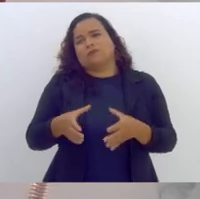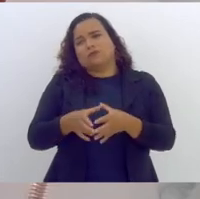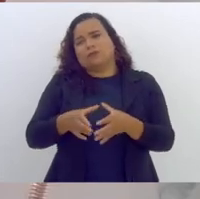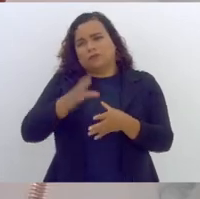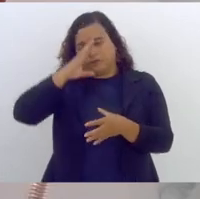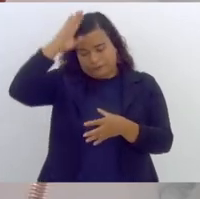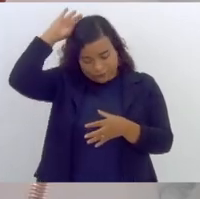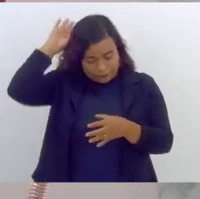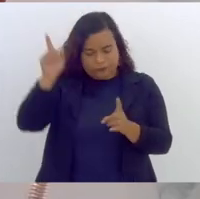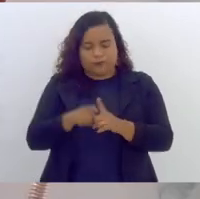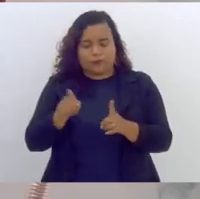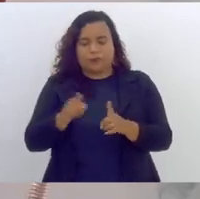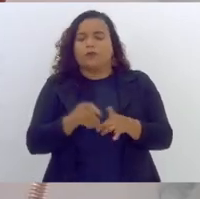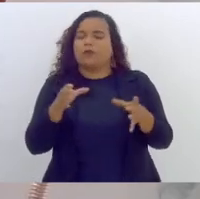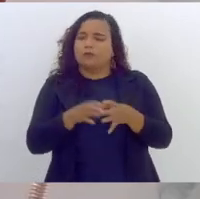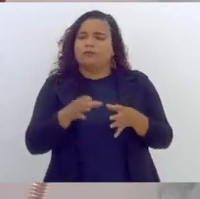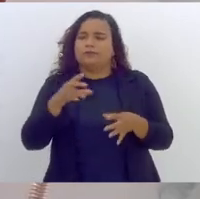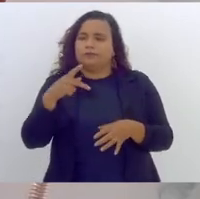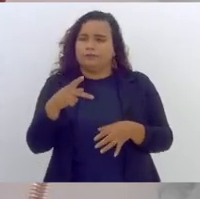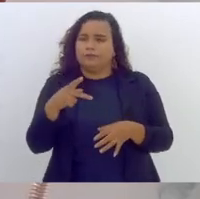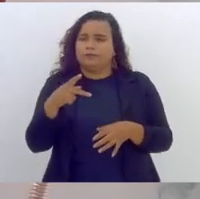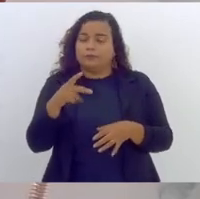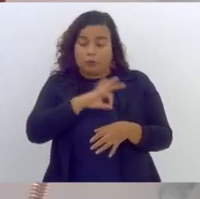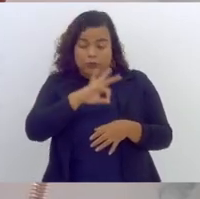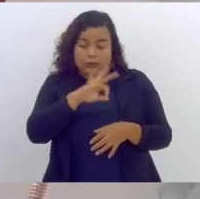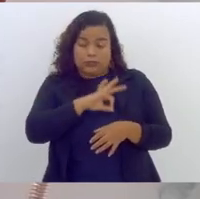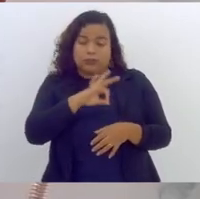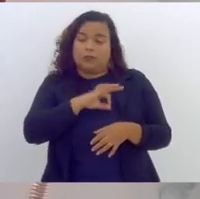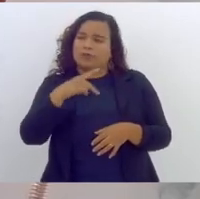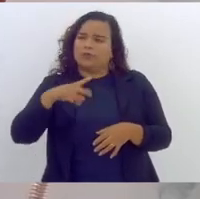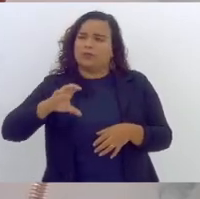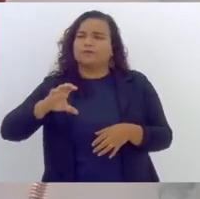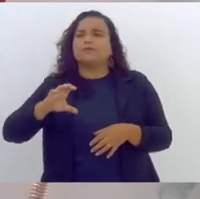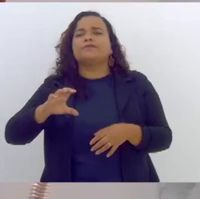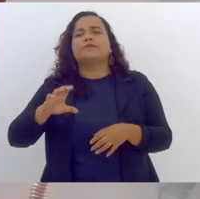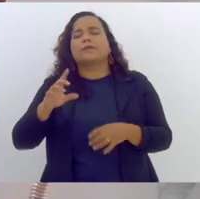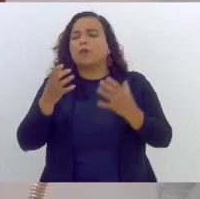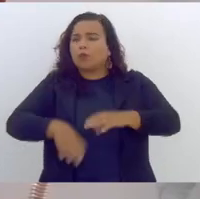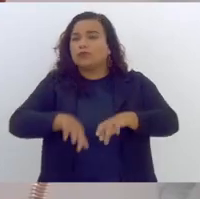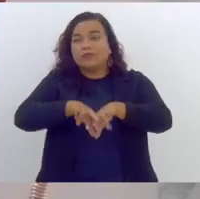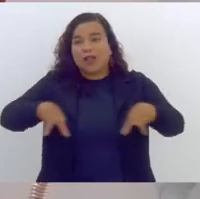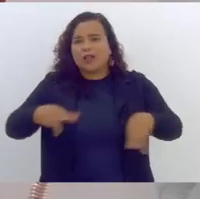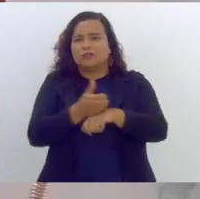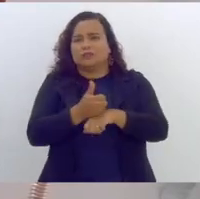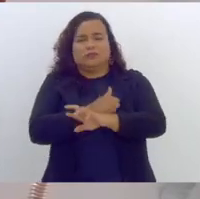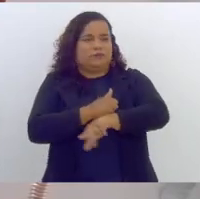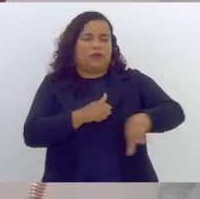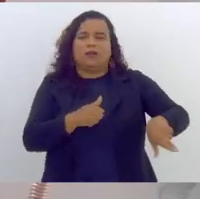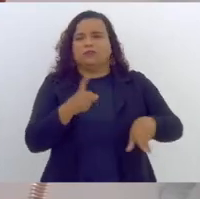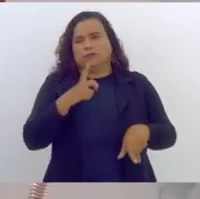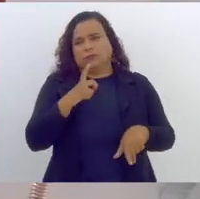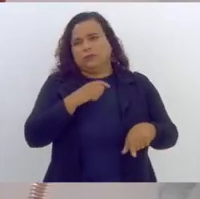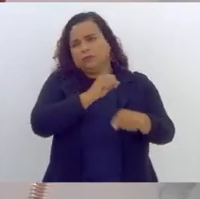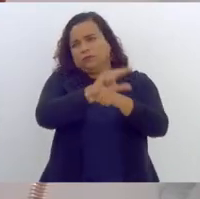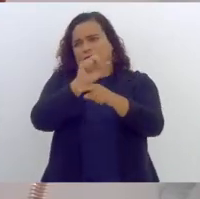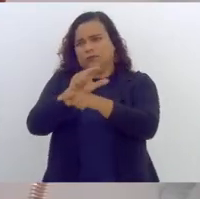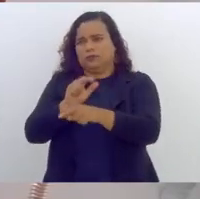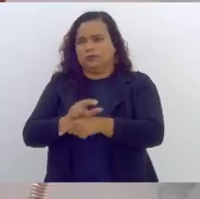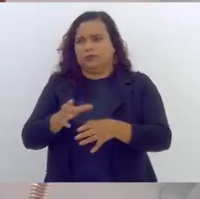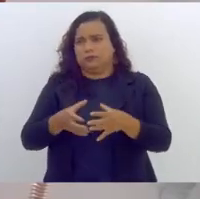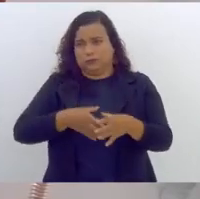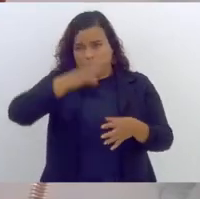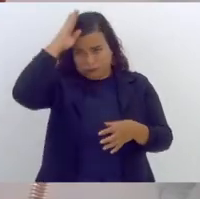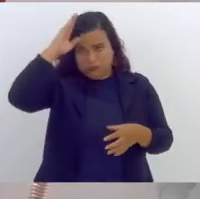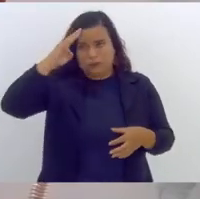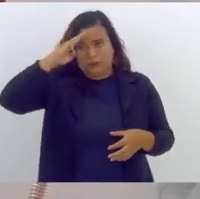bombeiros quanto a Polícia Civil São muitos concursos e para várias carreiras embora o ingresso na carreira de Corpo de Bombeiros